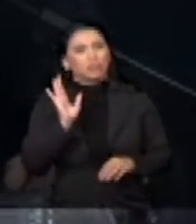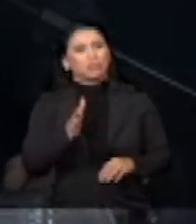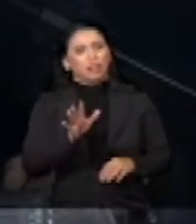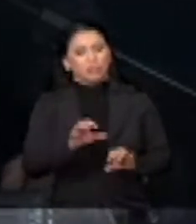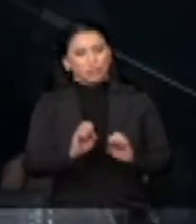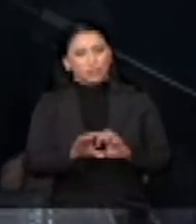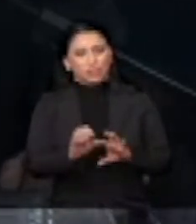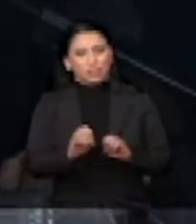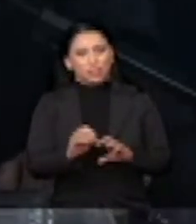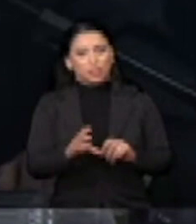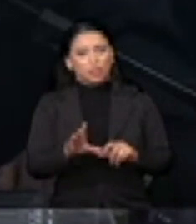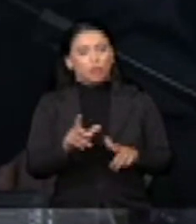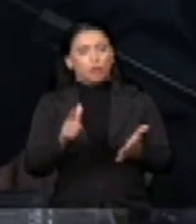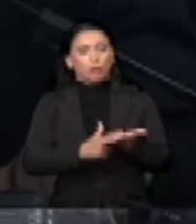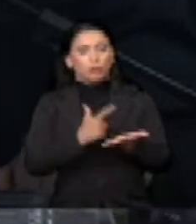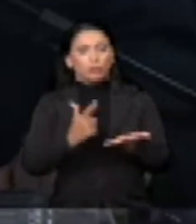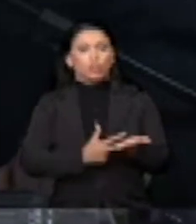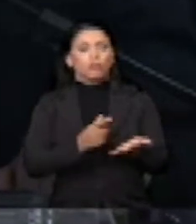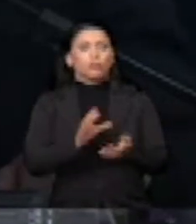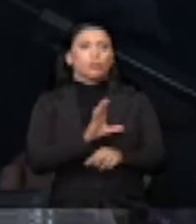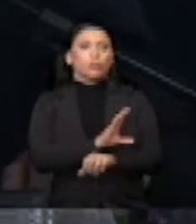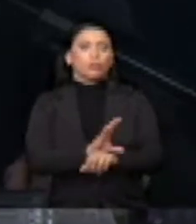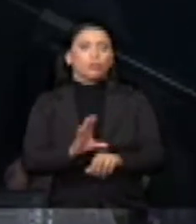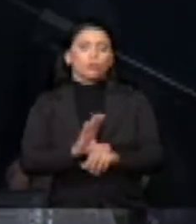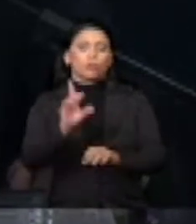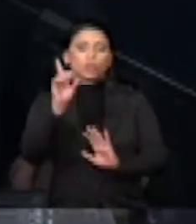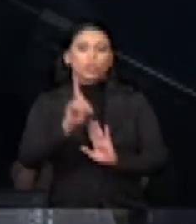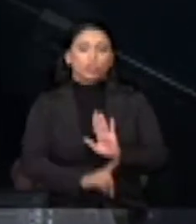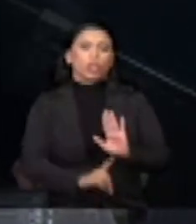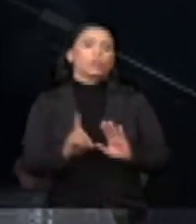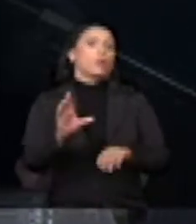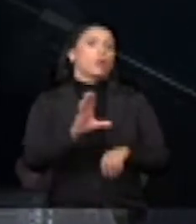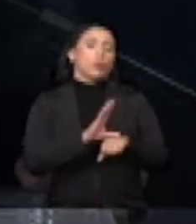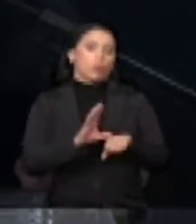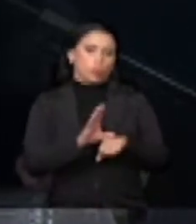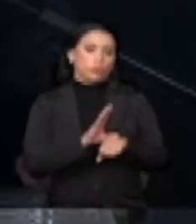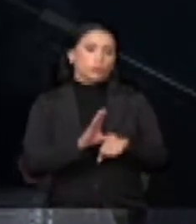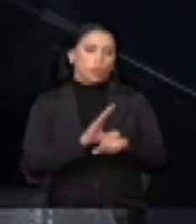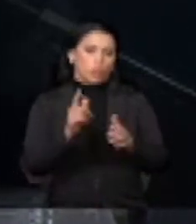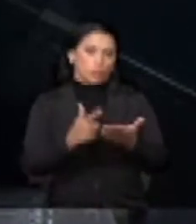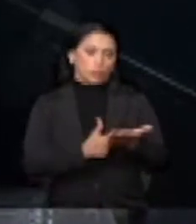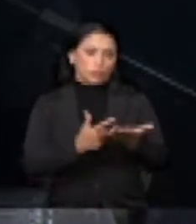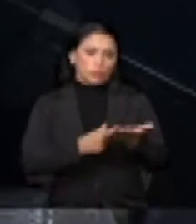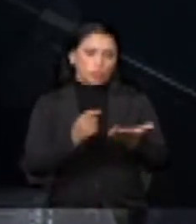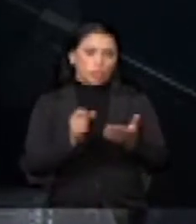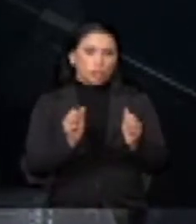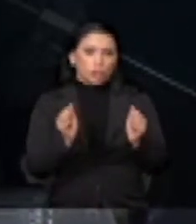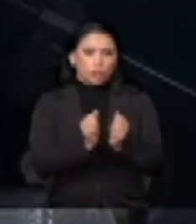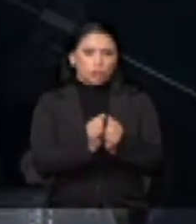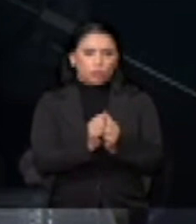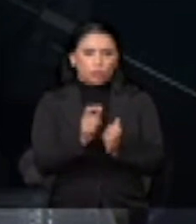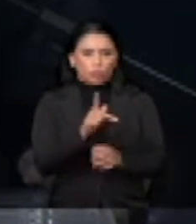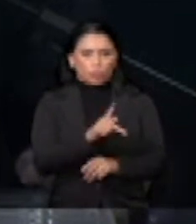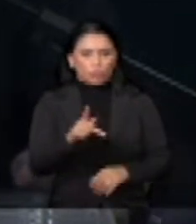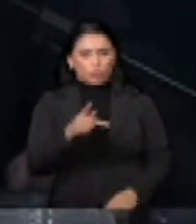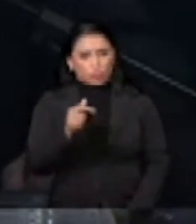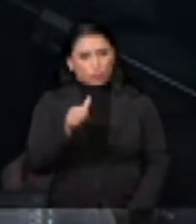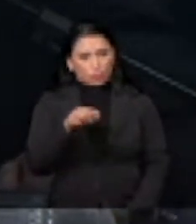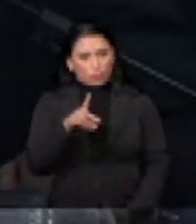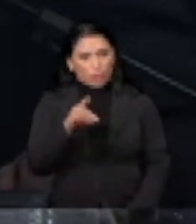no seu livro curso de Direito Constitucional livro esse que ele escreveu com o professor Paulo Gustavo